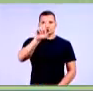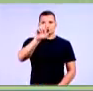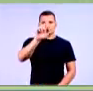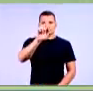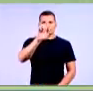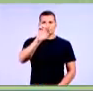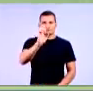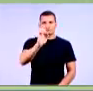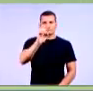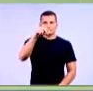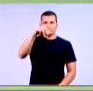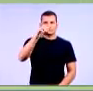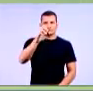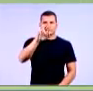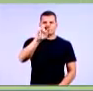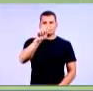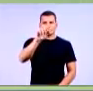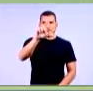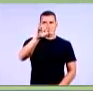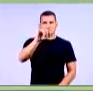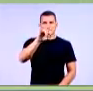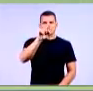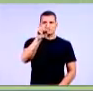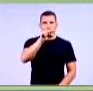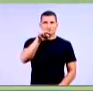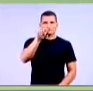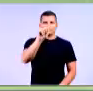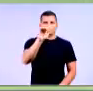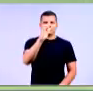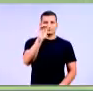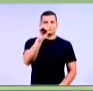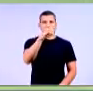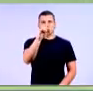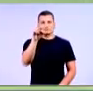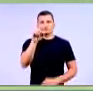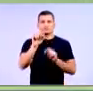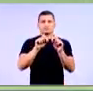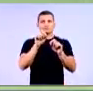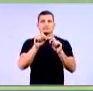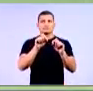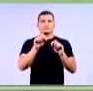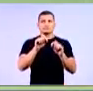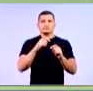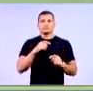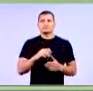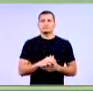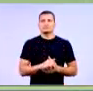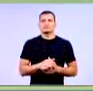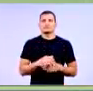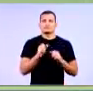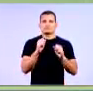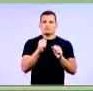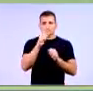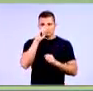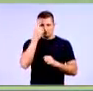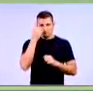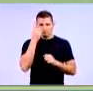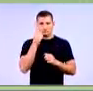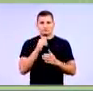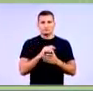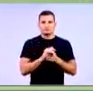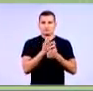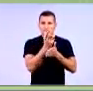exemplo da generalização. O que é a generalização, né? Eu posso aqui criar um caso de uso